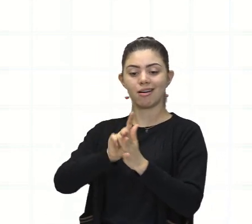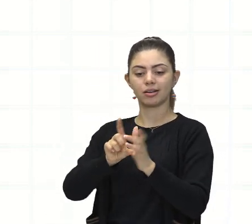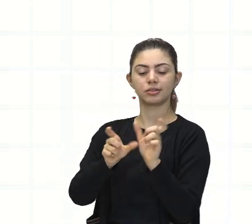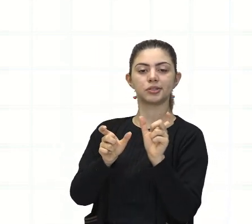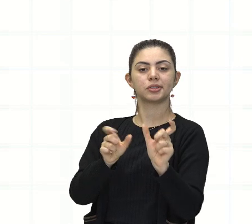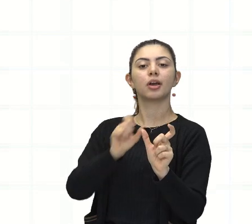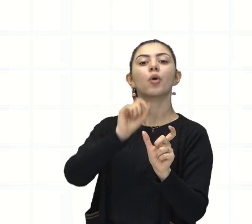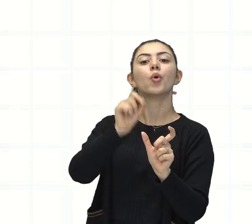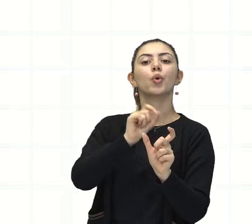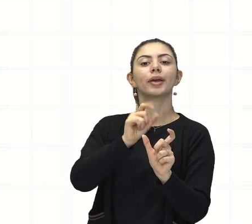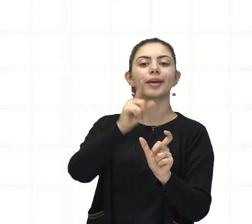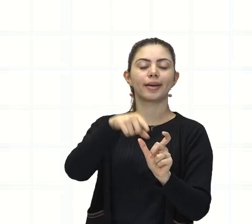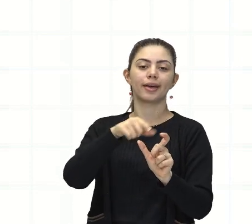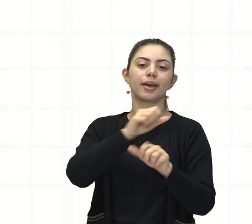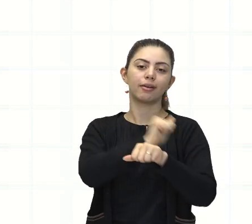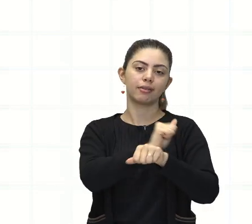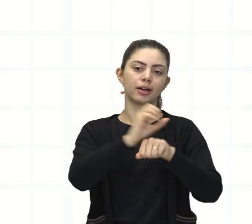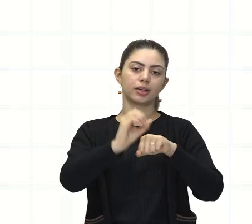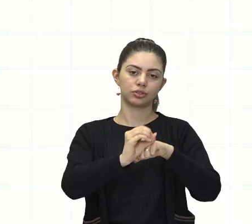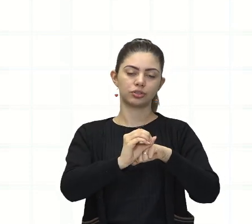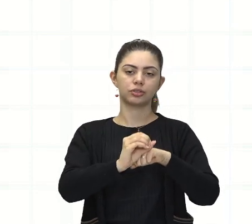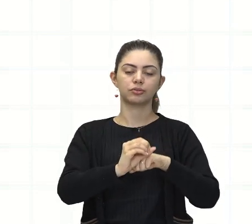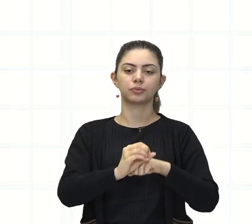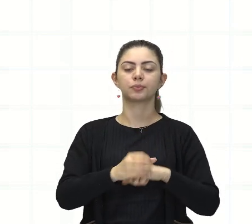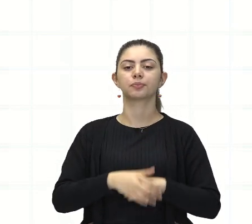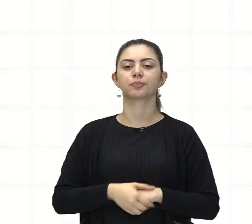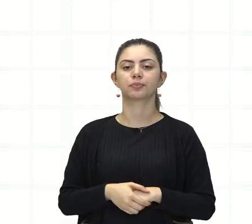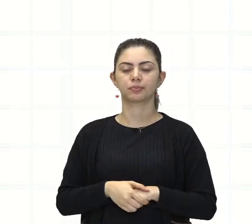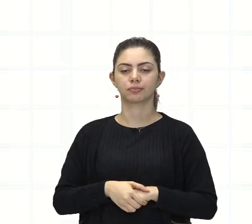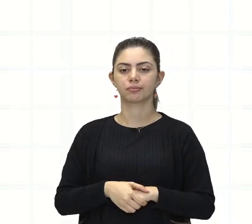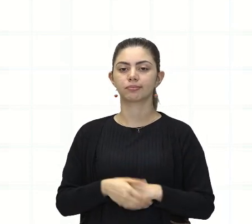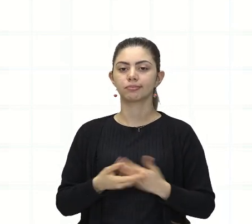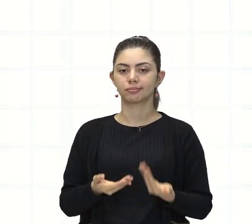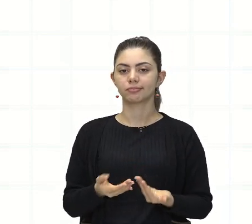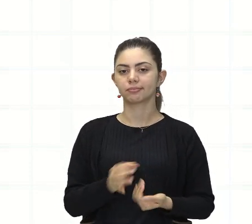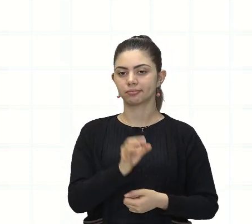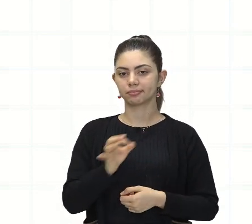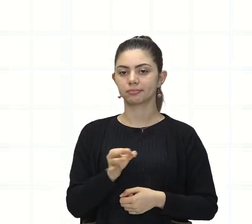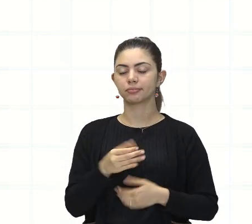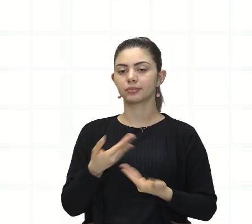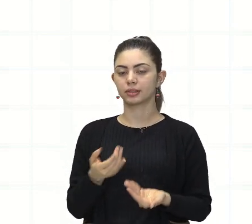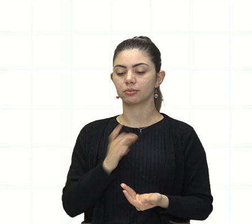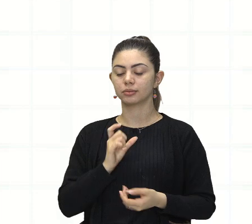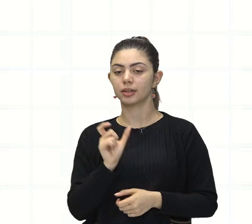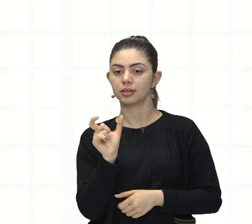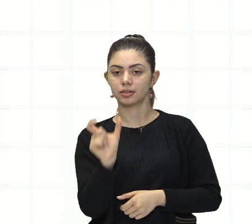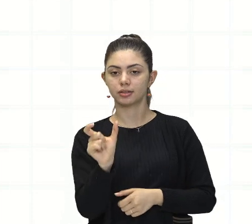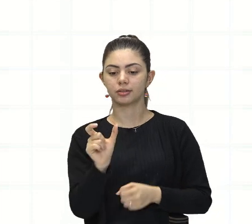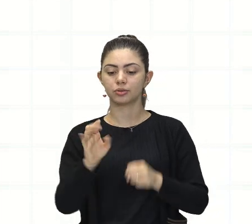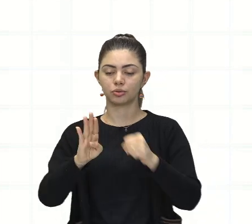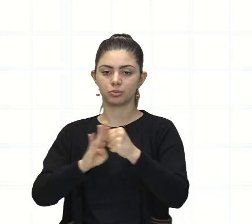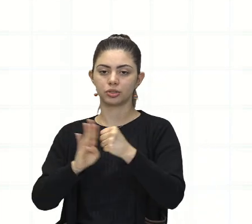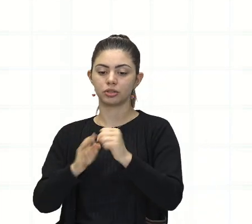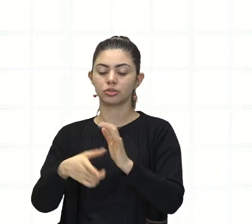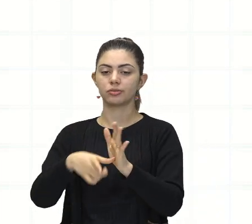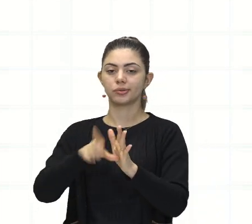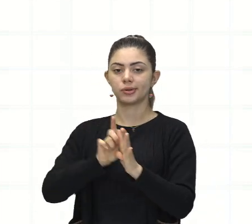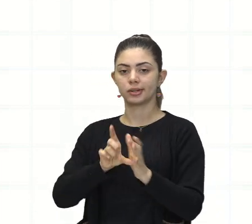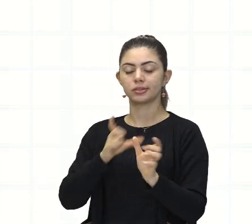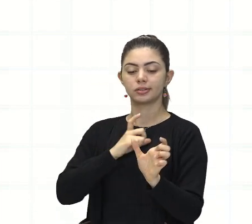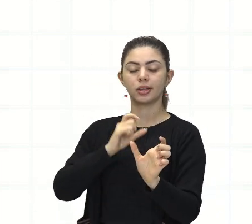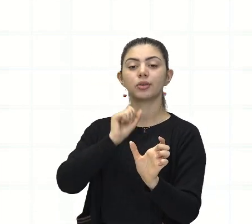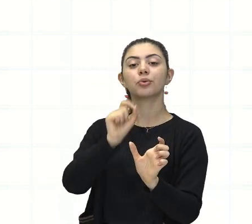de qual classe gramatical? Do substantivo, que nós estamos vendo aqui na